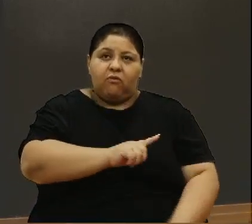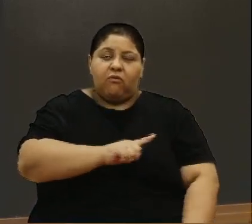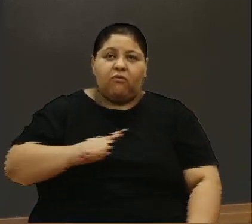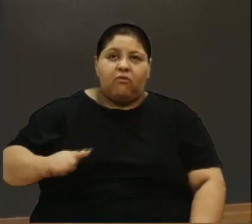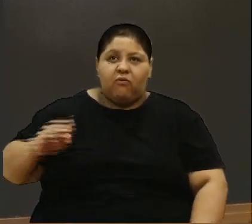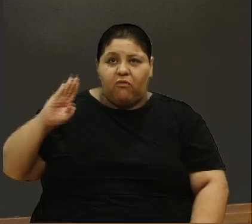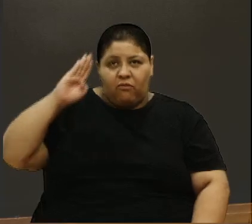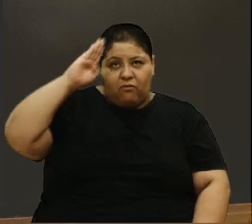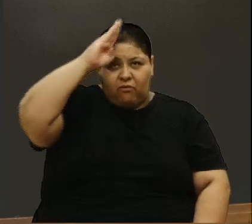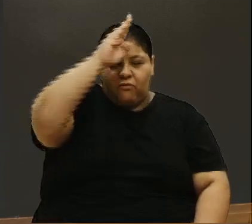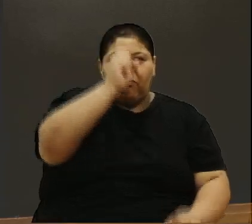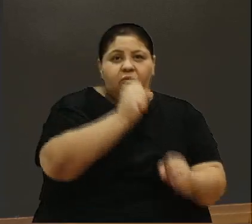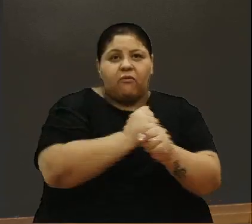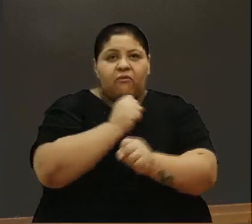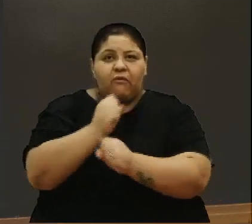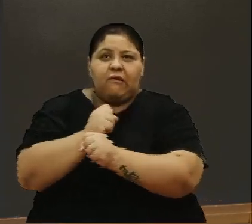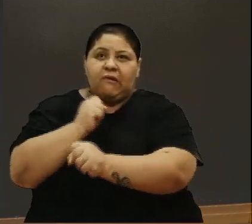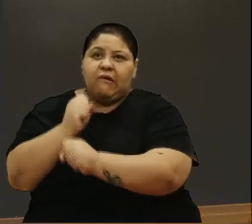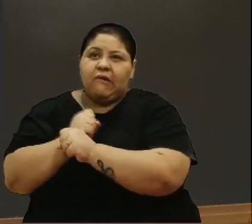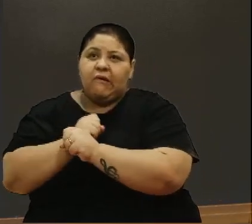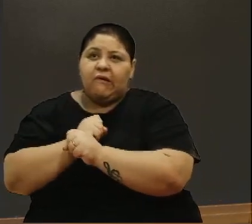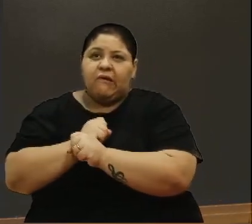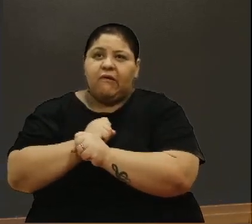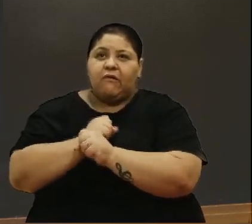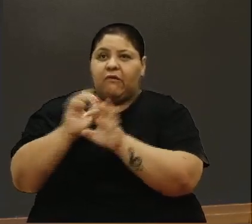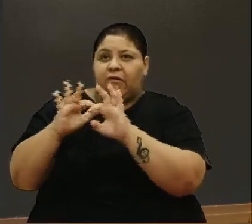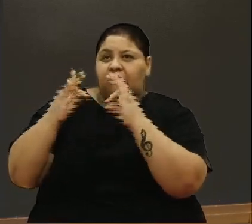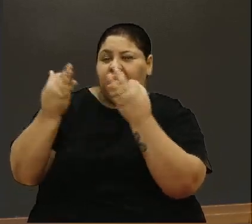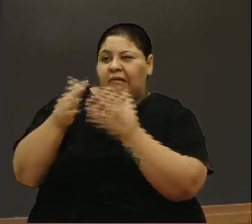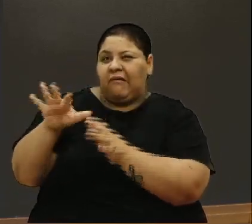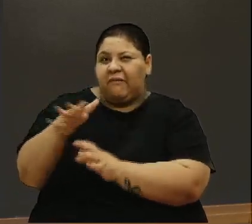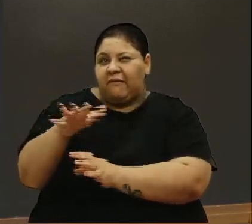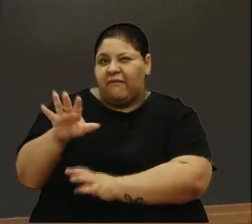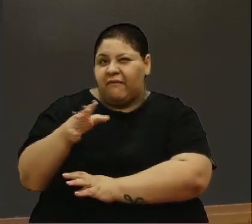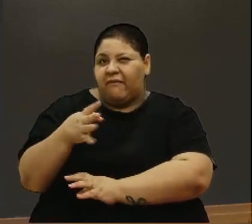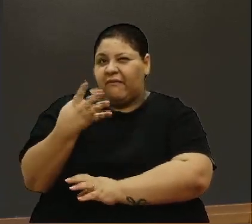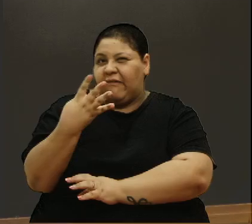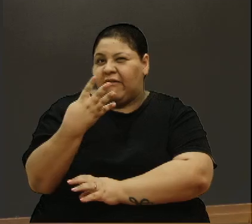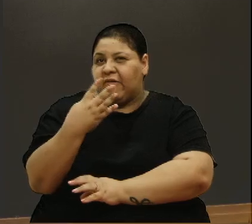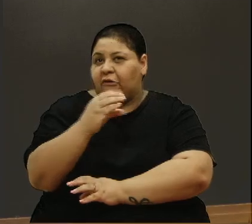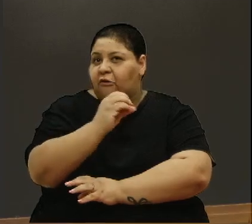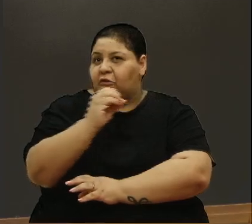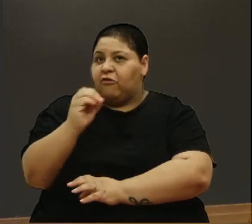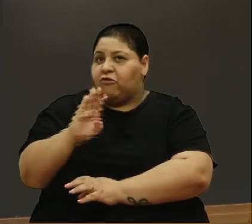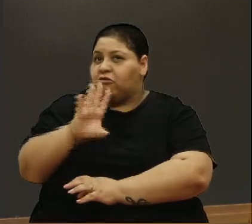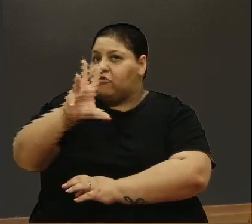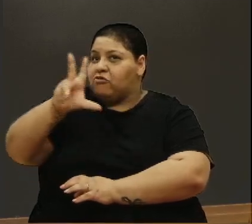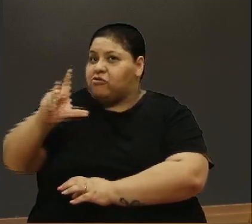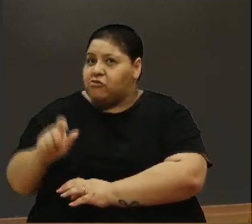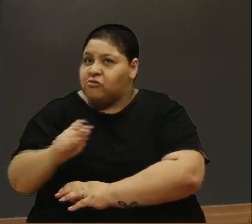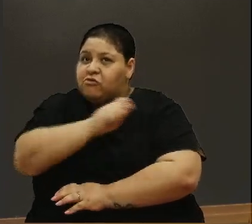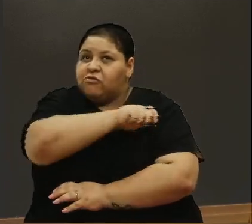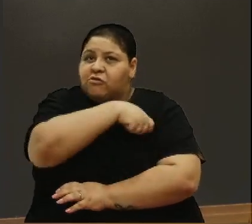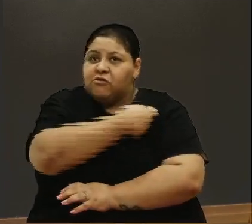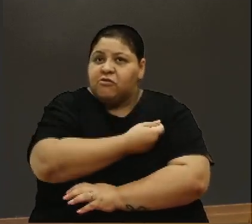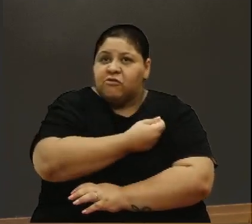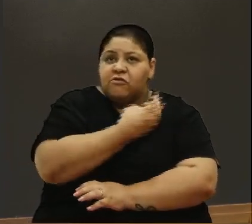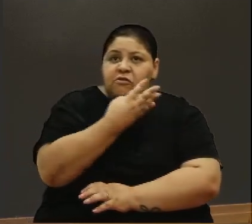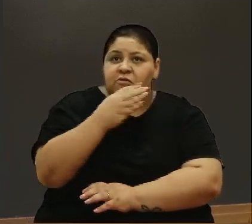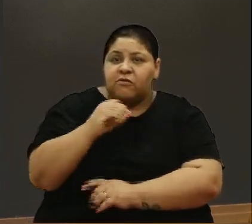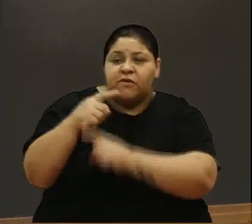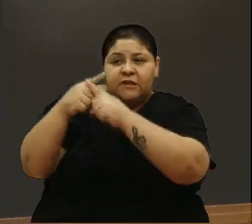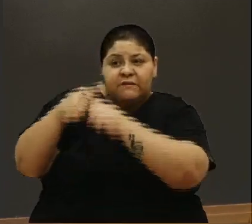Bolsonaro por ano aos seus compadres girava em torno de 400 bilhões de reais. Isenção fiscal é 40 vezes